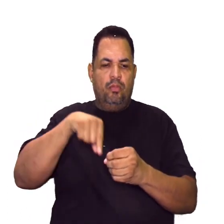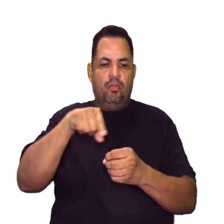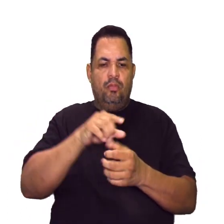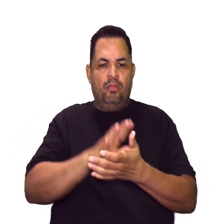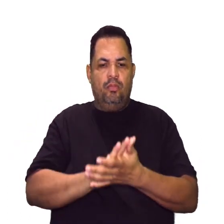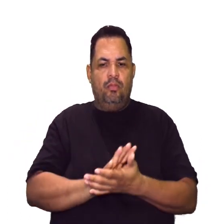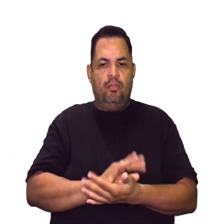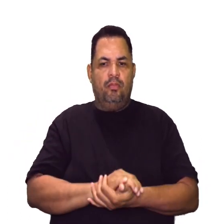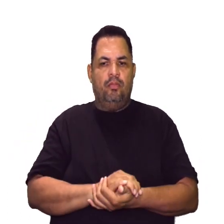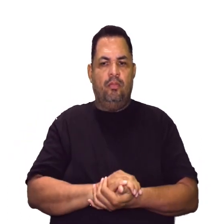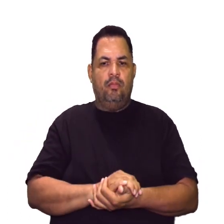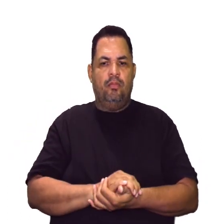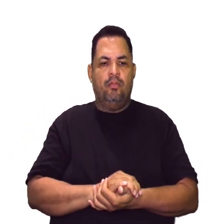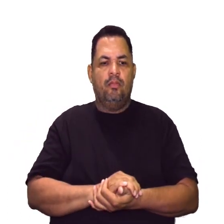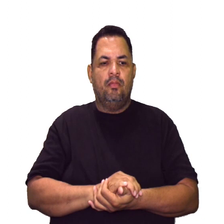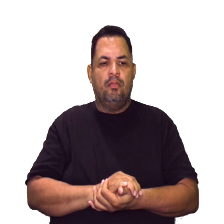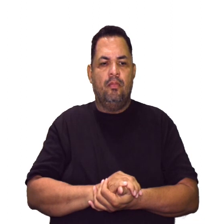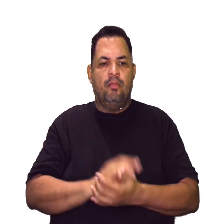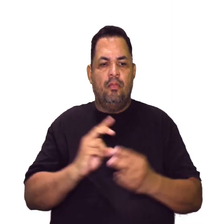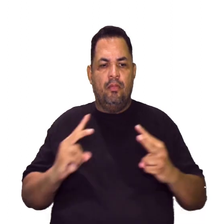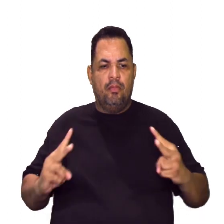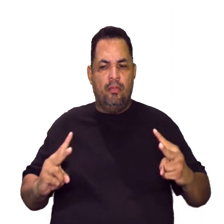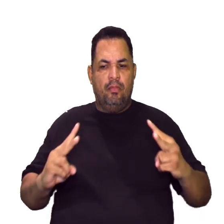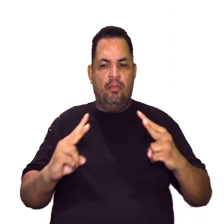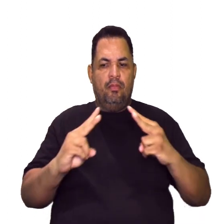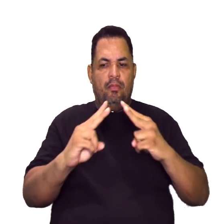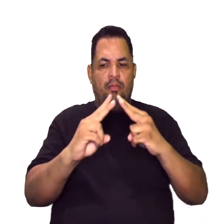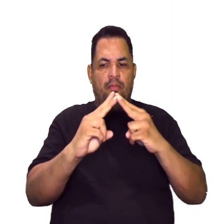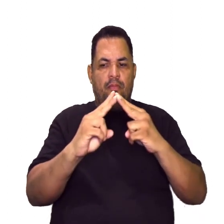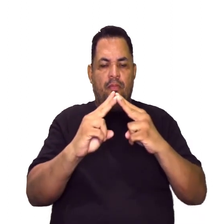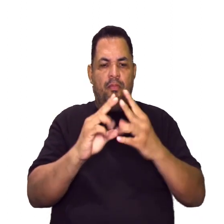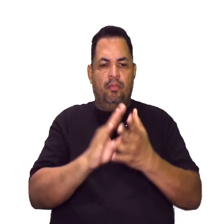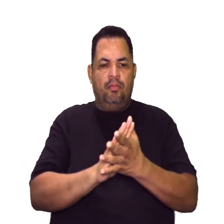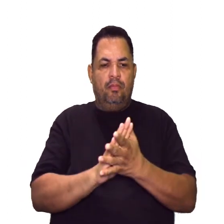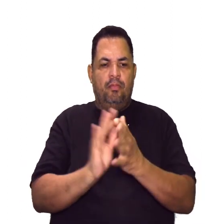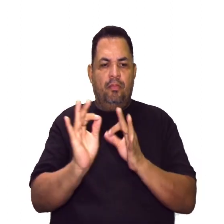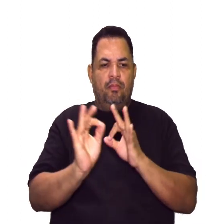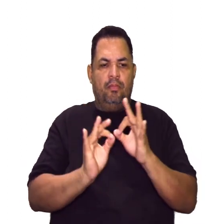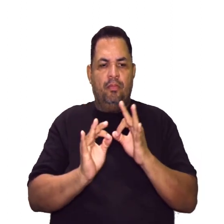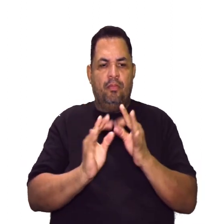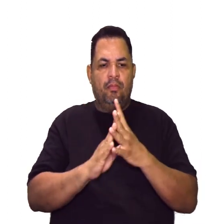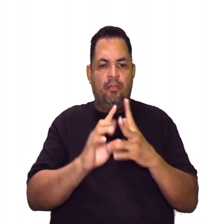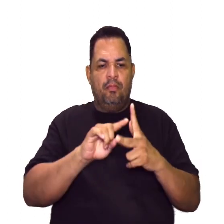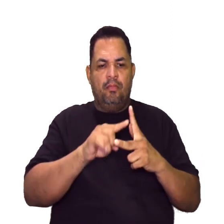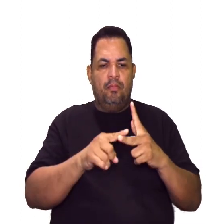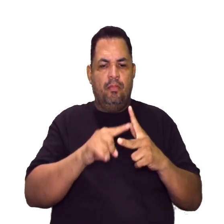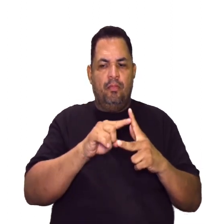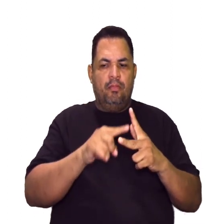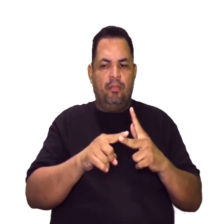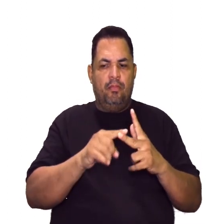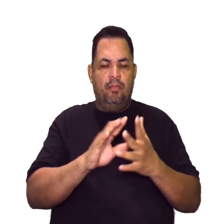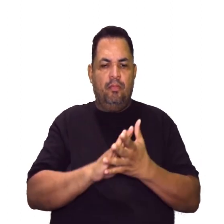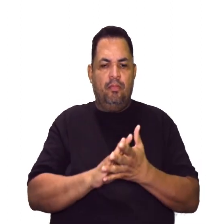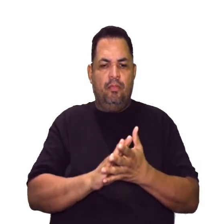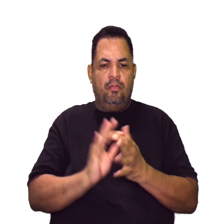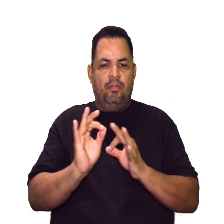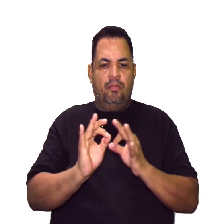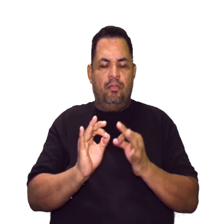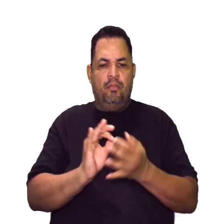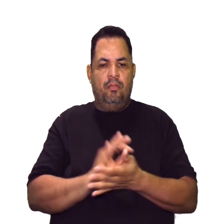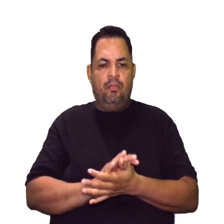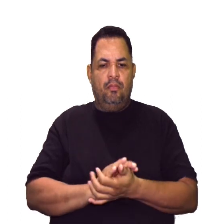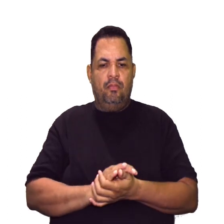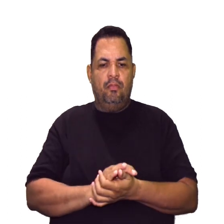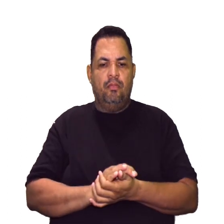Lembrando que o elemento central ele é piramidal, expressa os seus ângulos de forma piramidal. E tem a fórmula